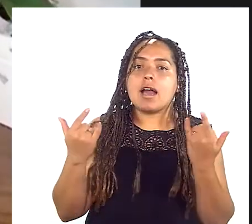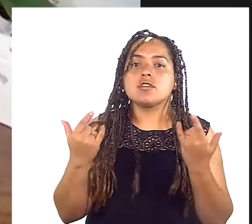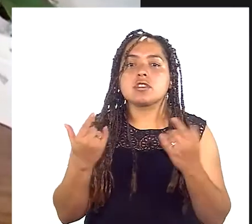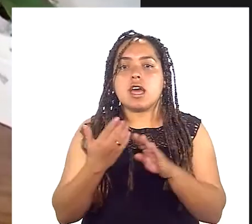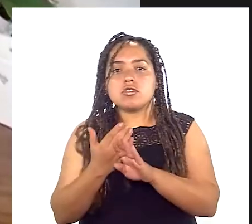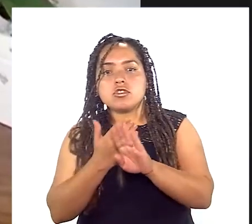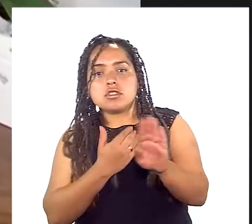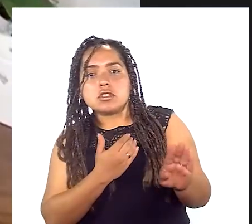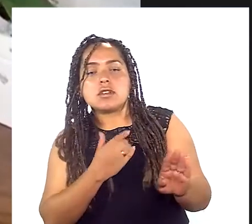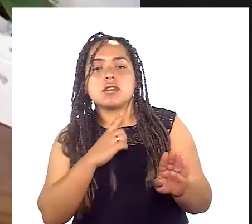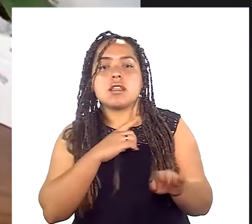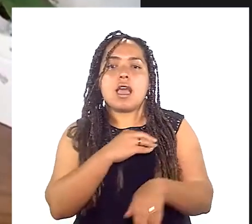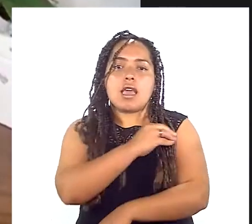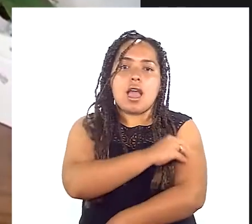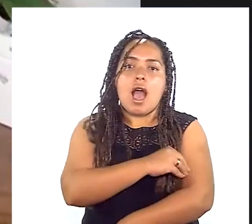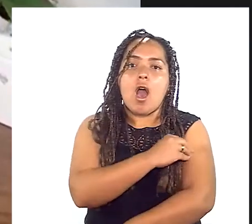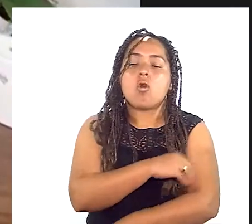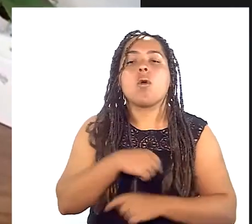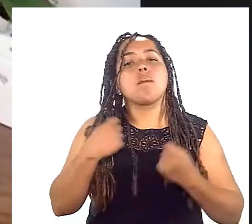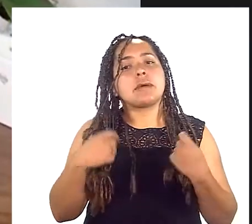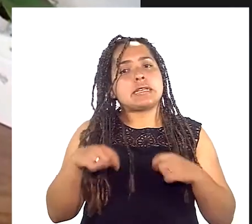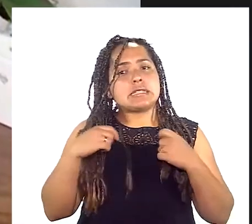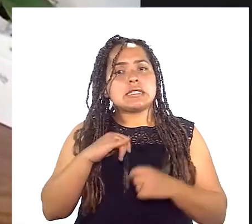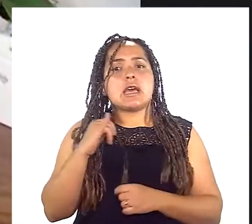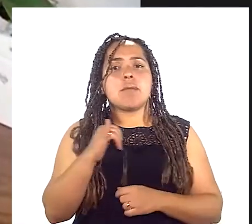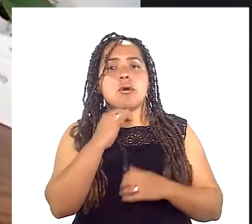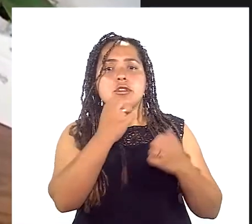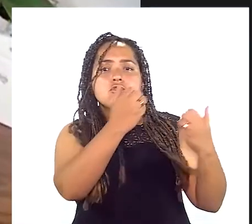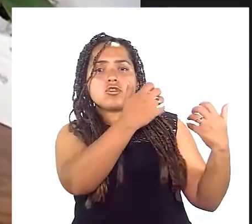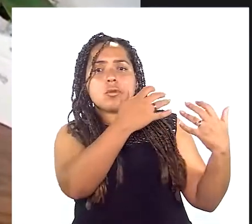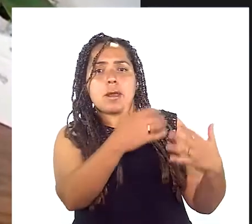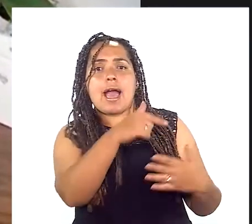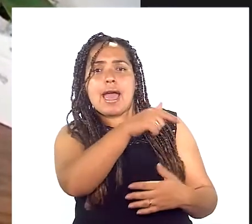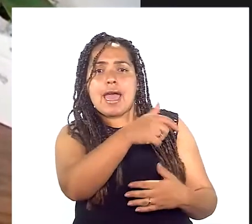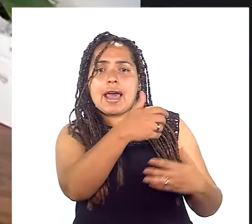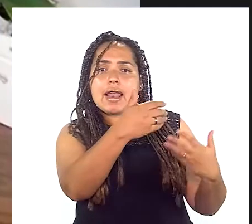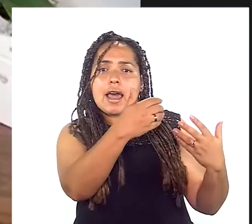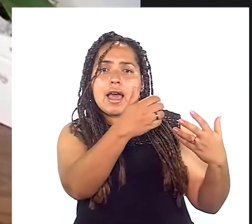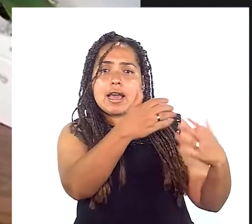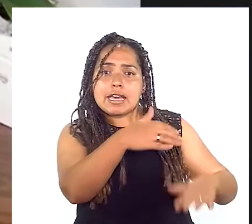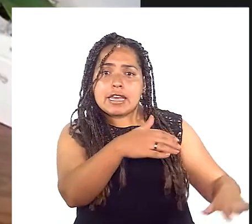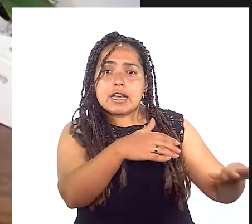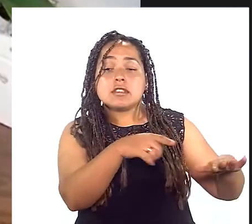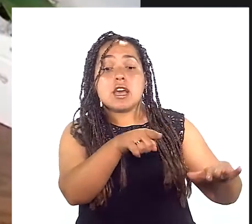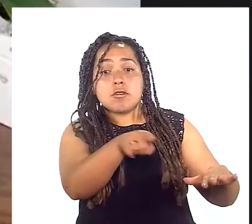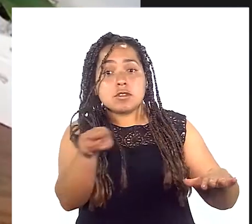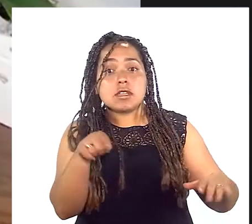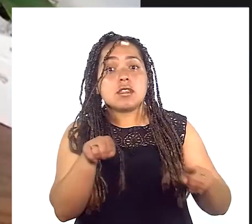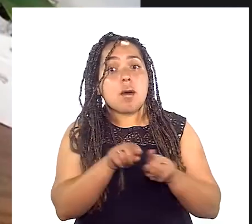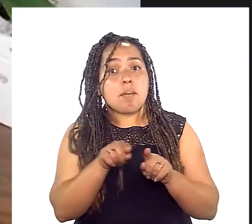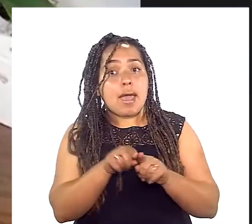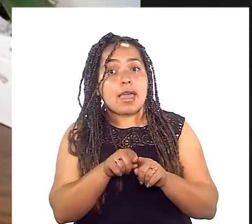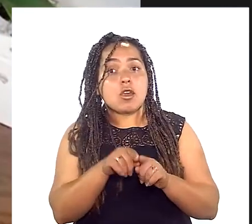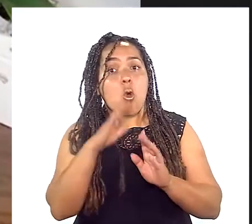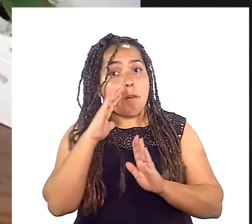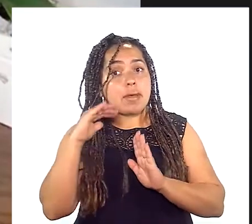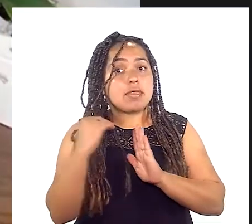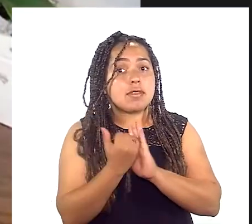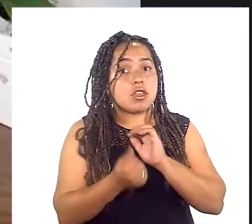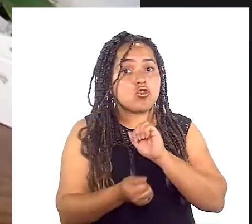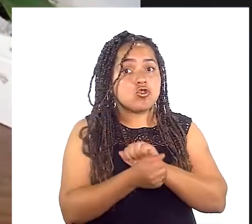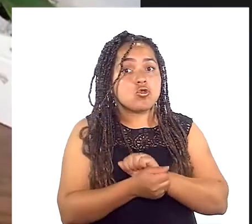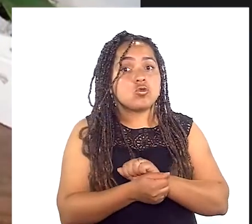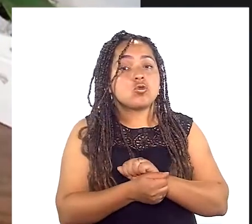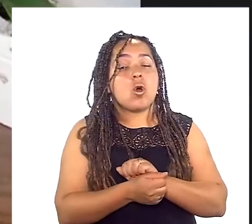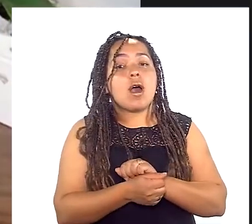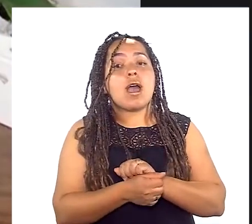Com toda a segurança, com uso de máscara, mantendo o distanciamento. É importante explicar para a criança isso e você